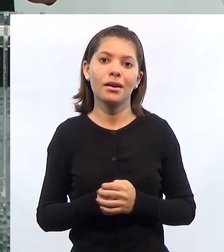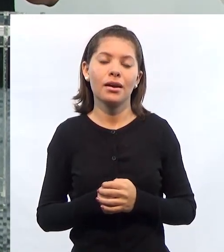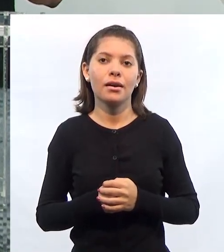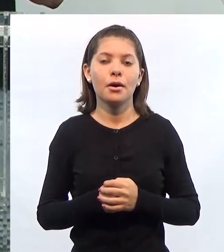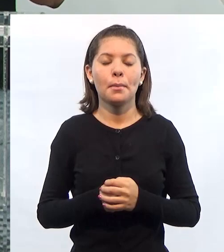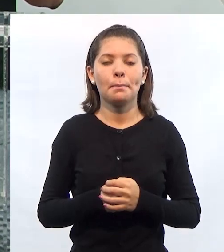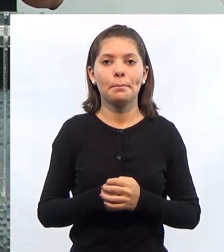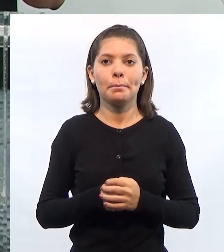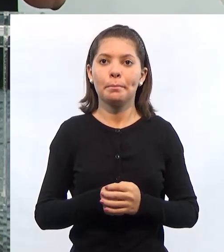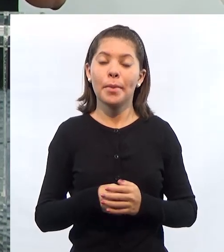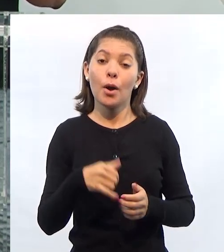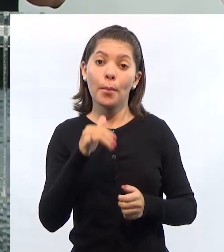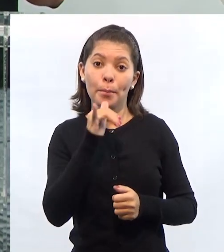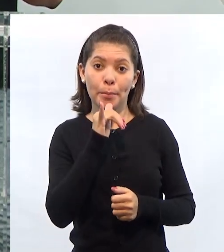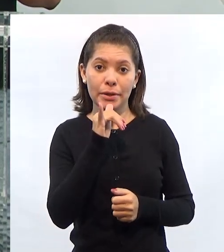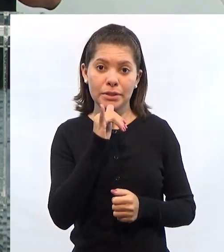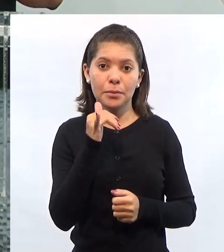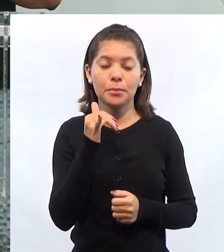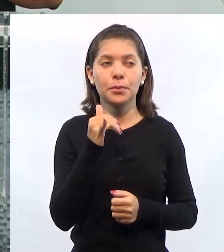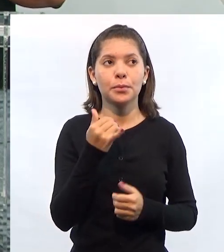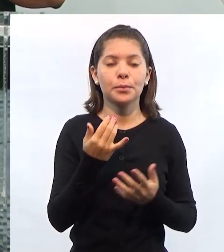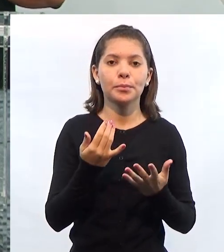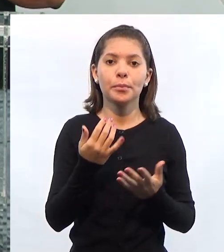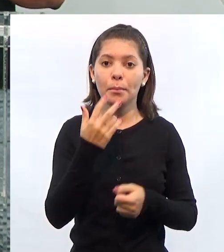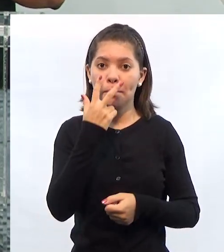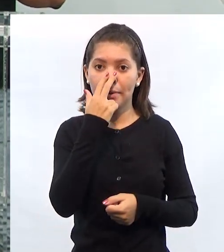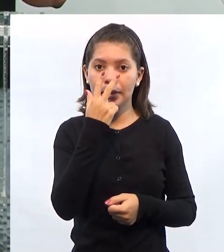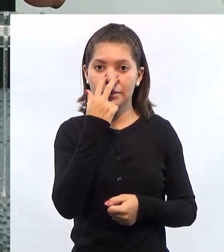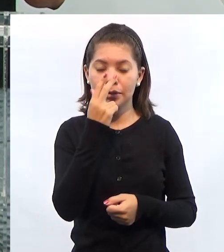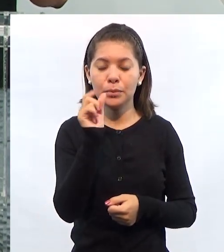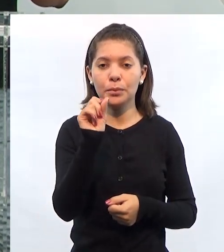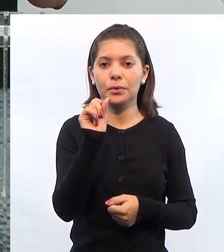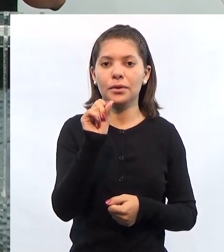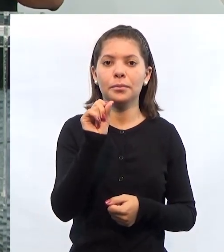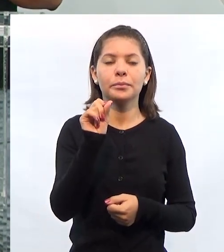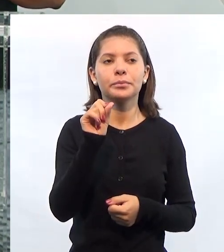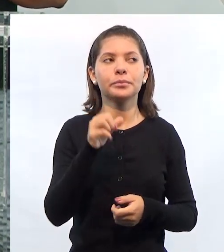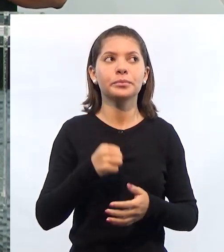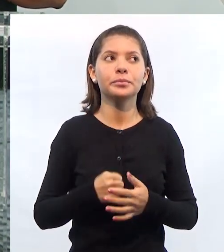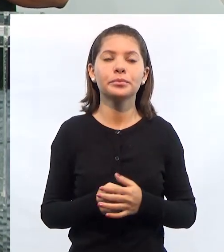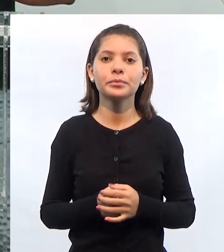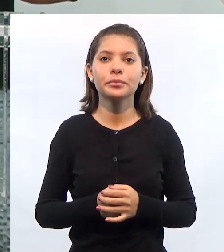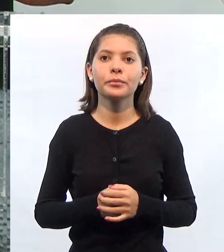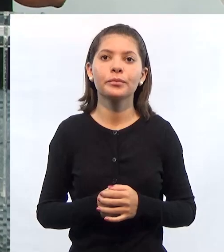Nós podemos fazer uma analogia bem parecida disso com a área